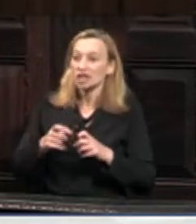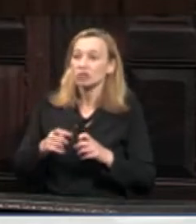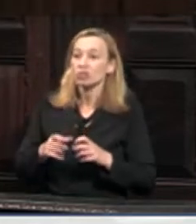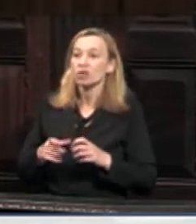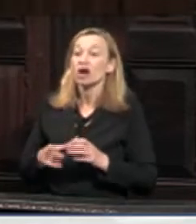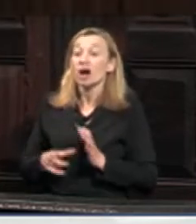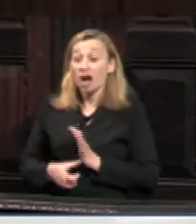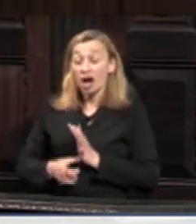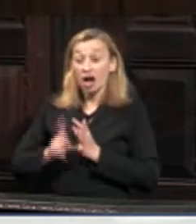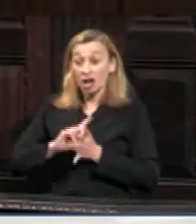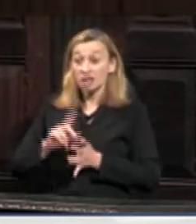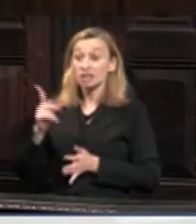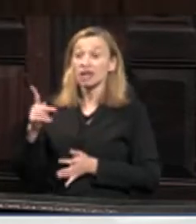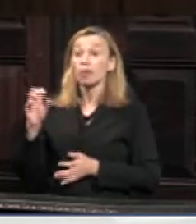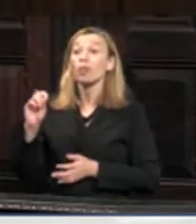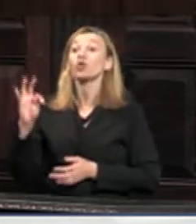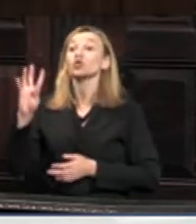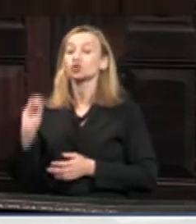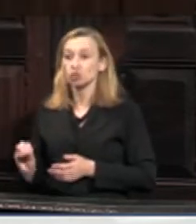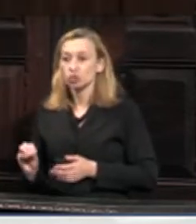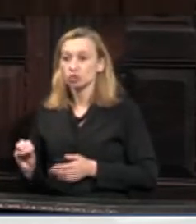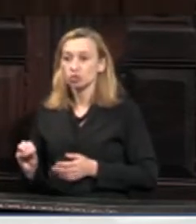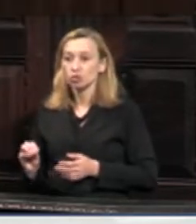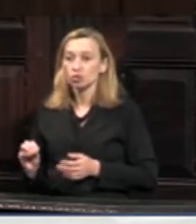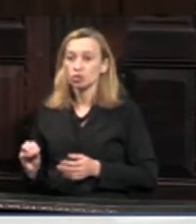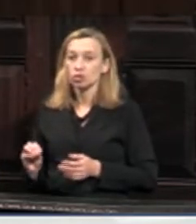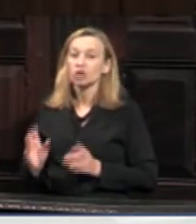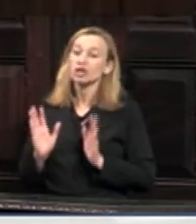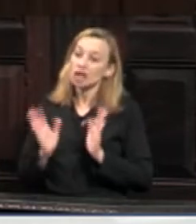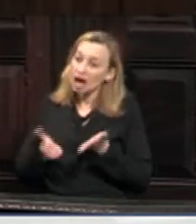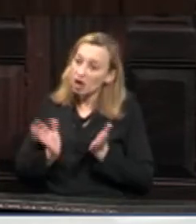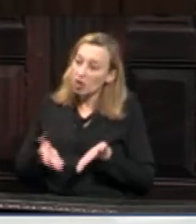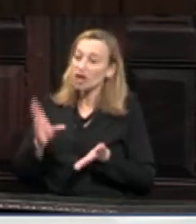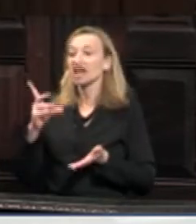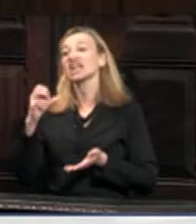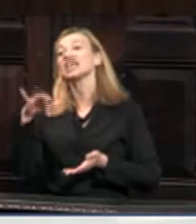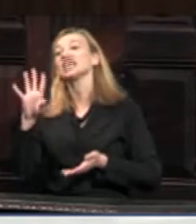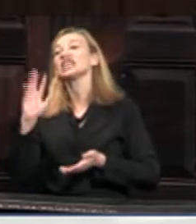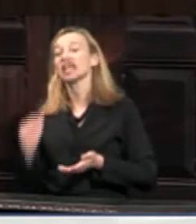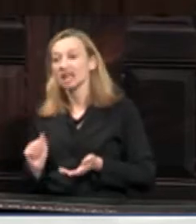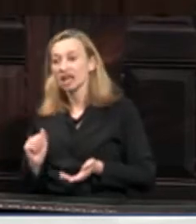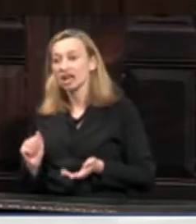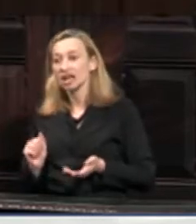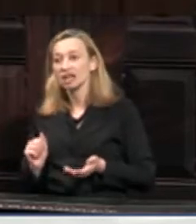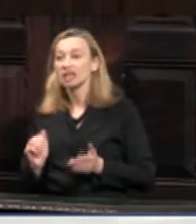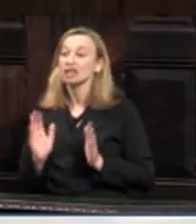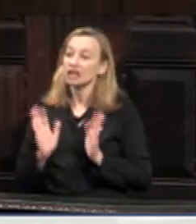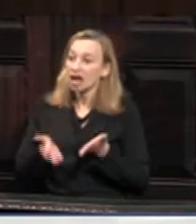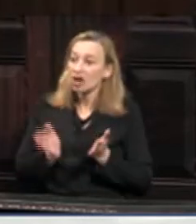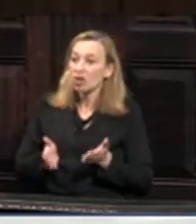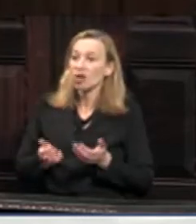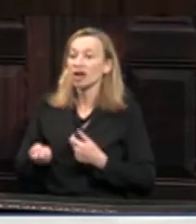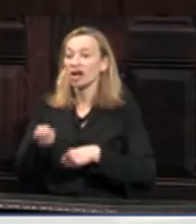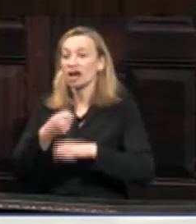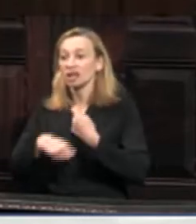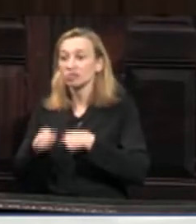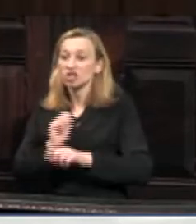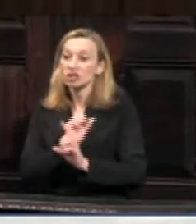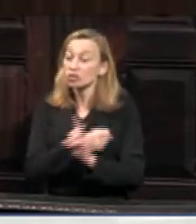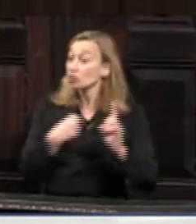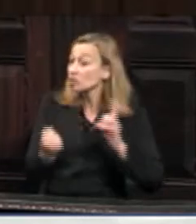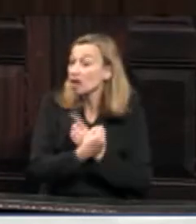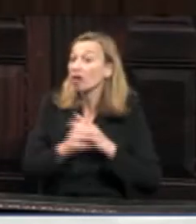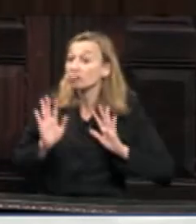saúde e viraram clínicas, estão sendo geridos por organizações sociais. E